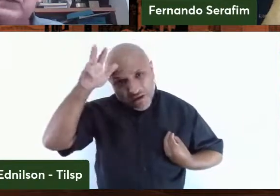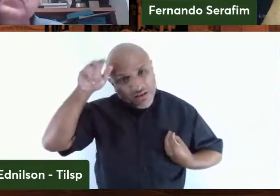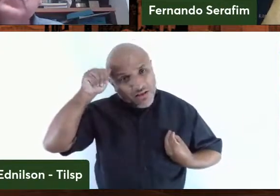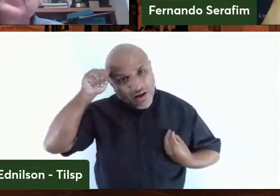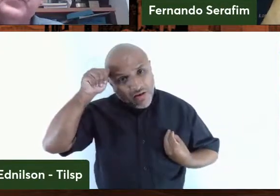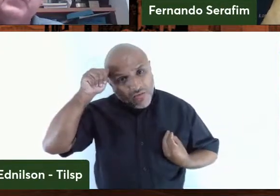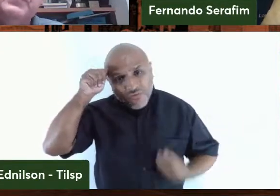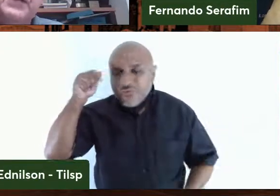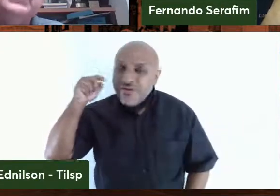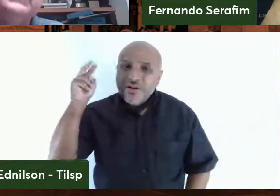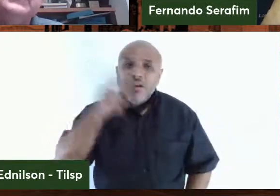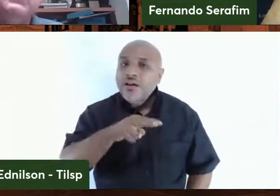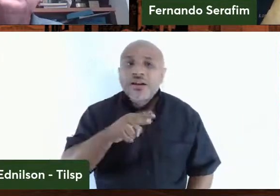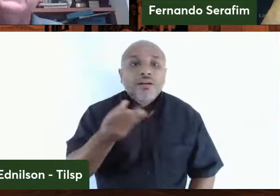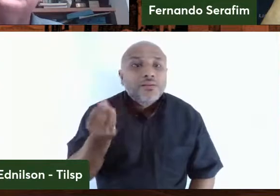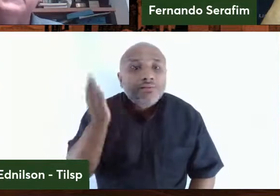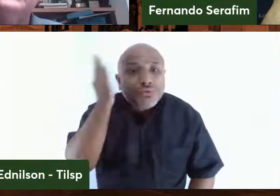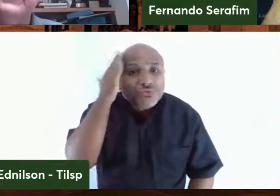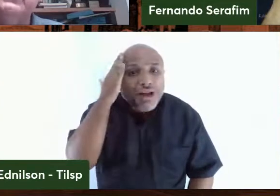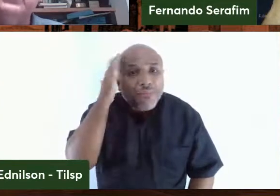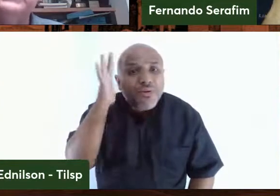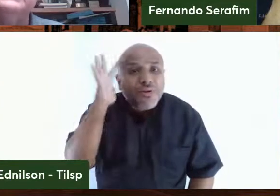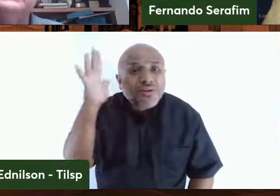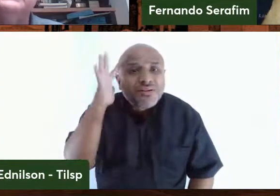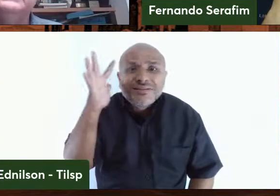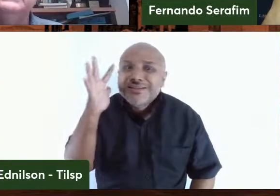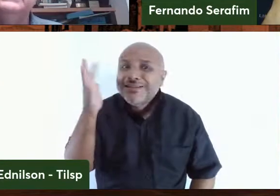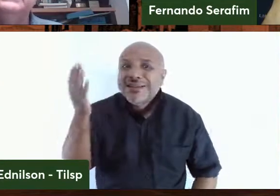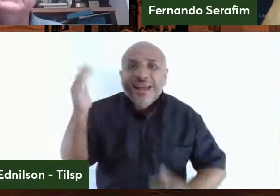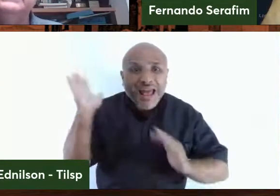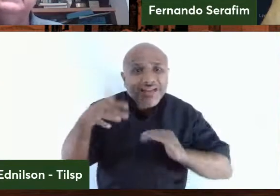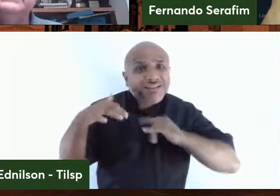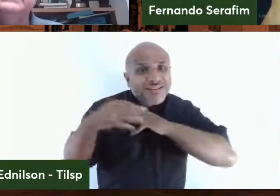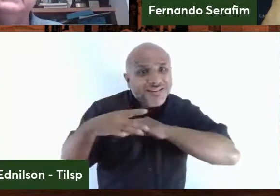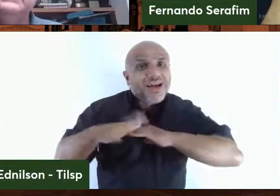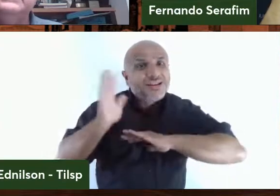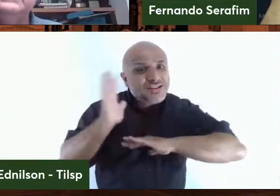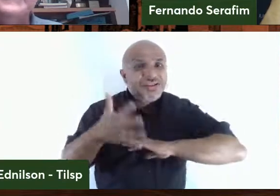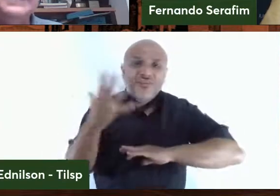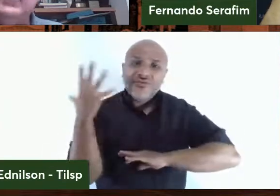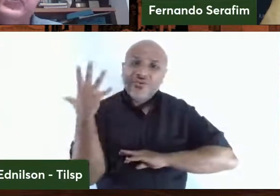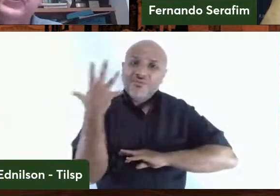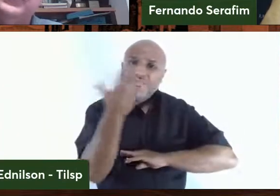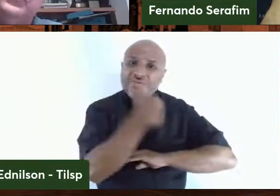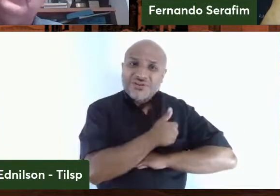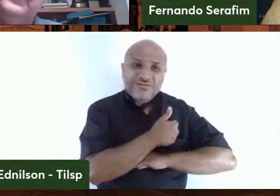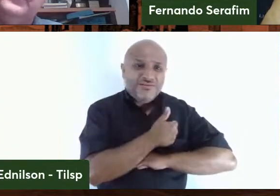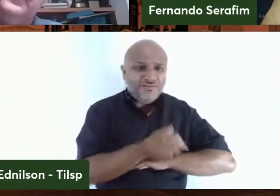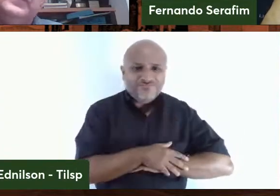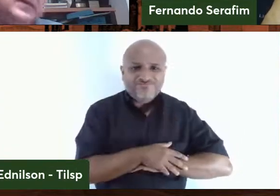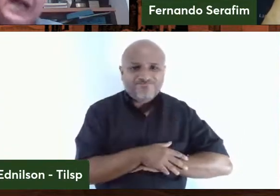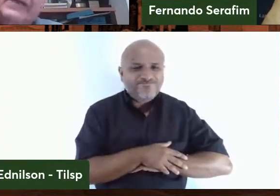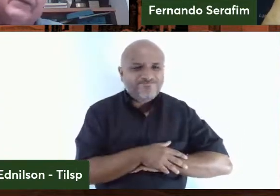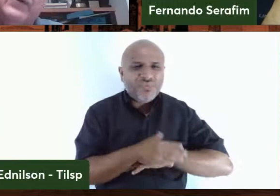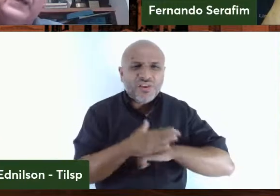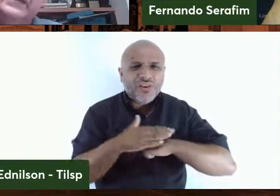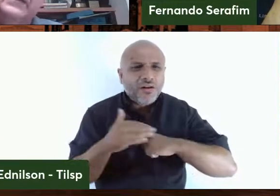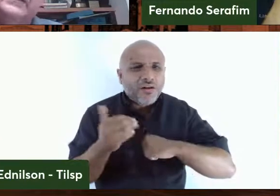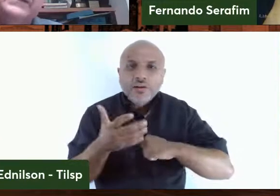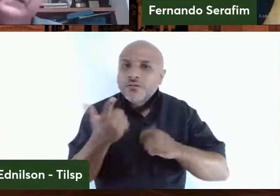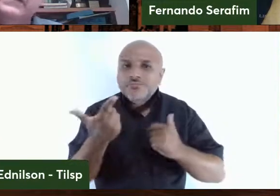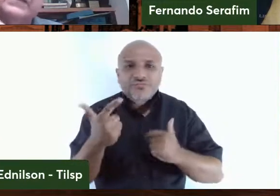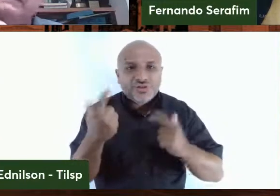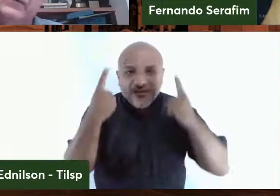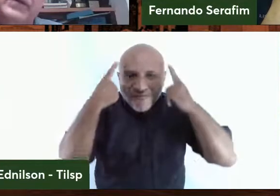ele não imagina como essa cidade foi bonita e nada hostil, nada